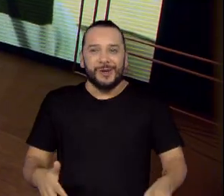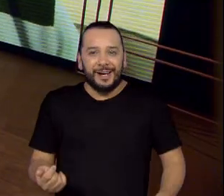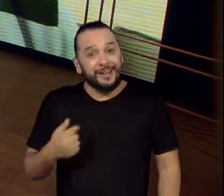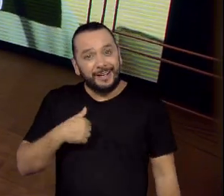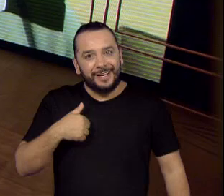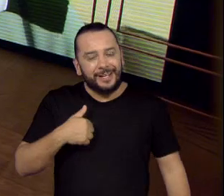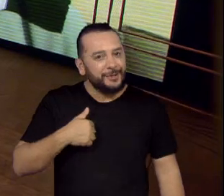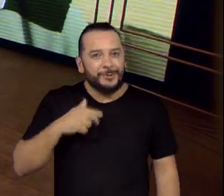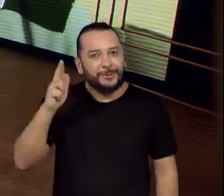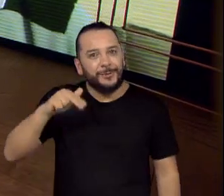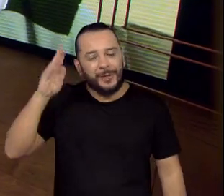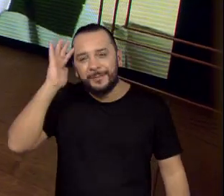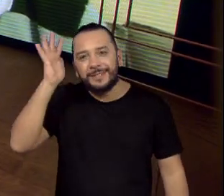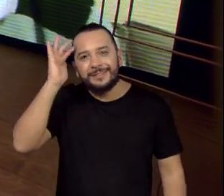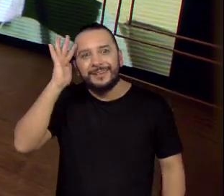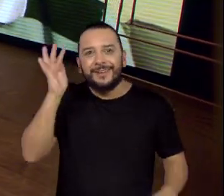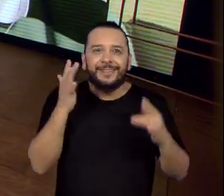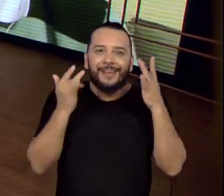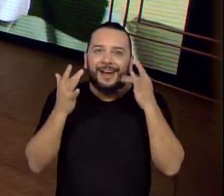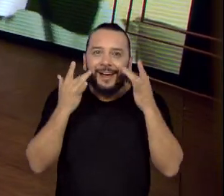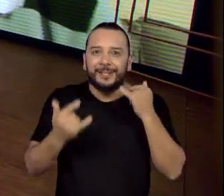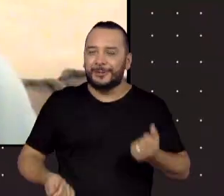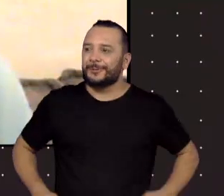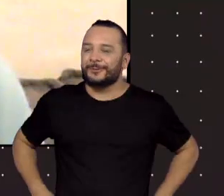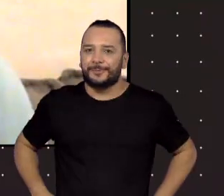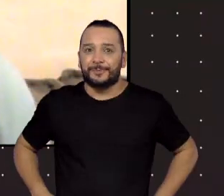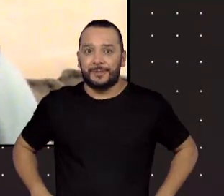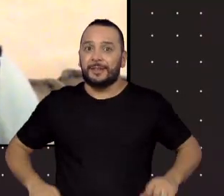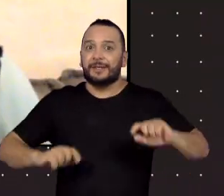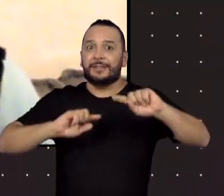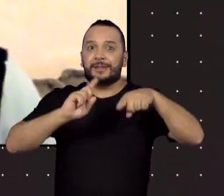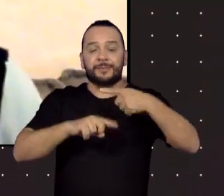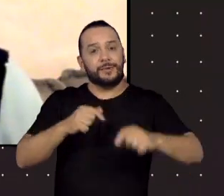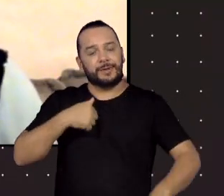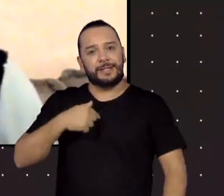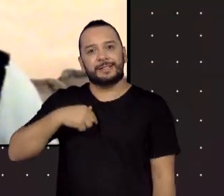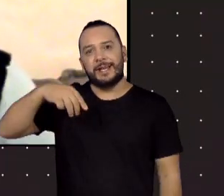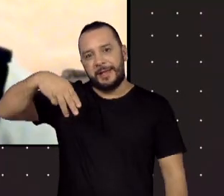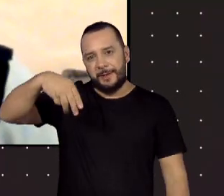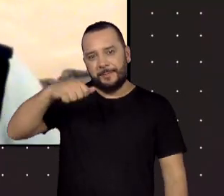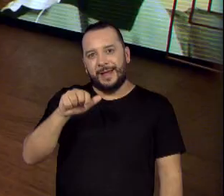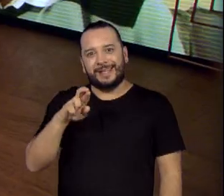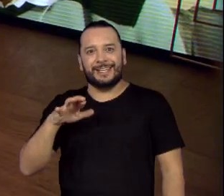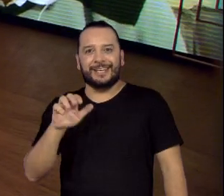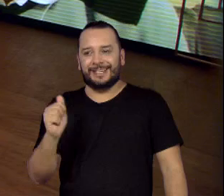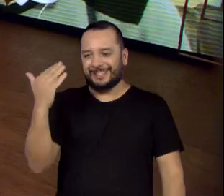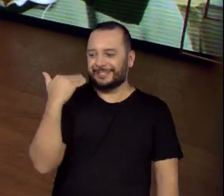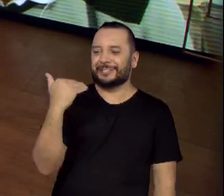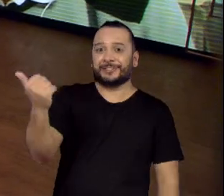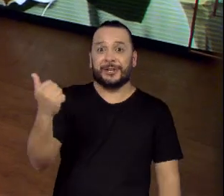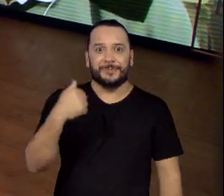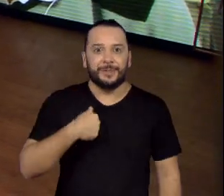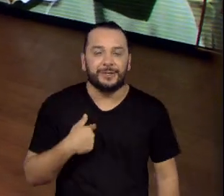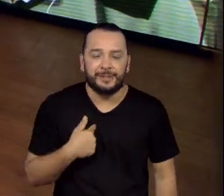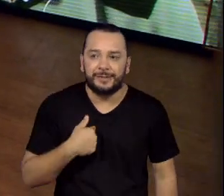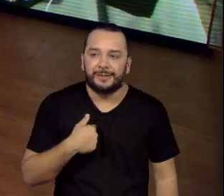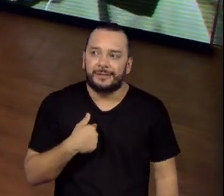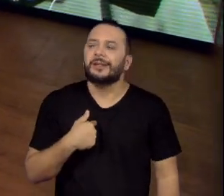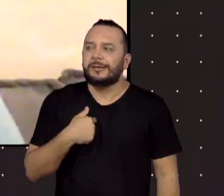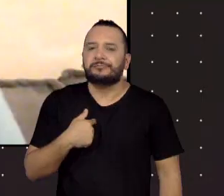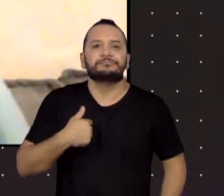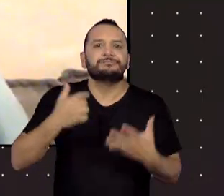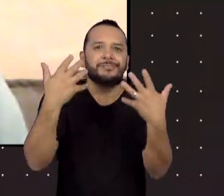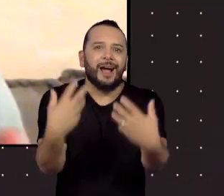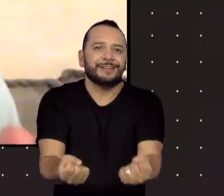fazer teatro. E quando a louca da Maria Bonomi chama, eu falei,